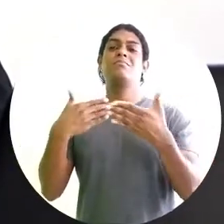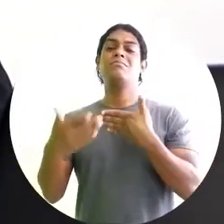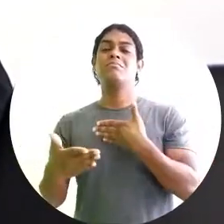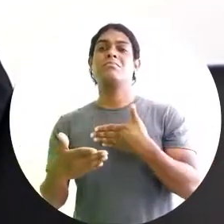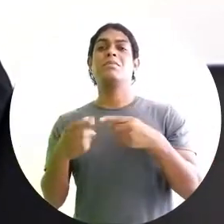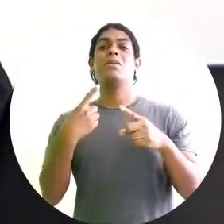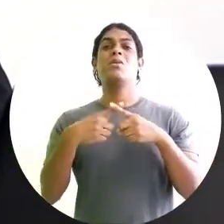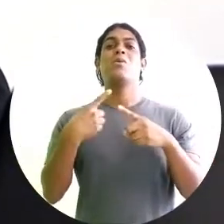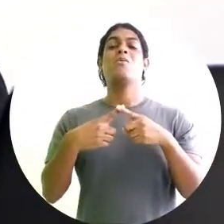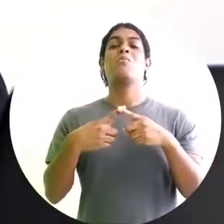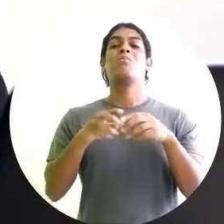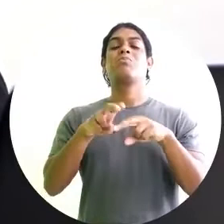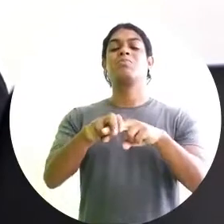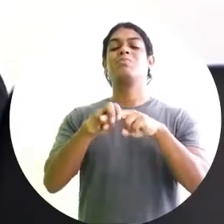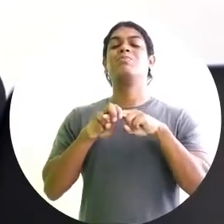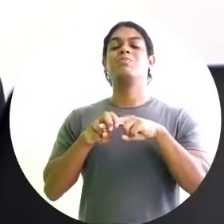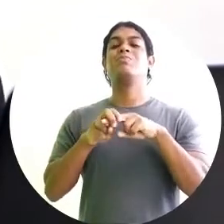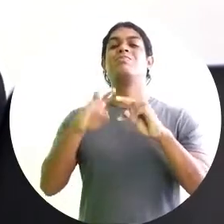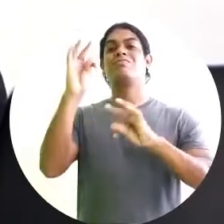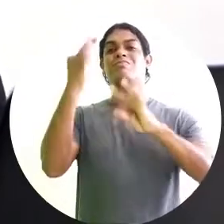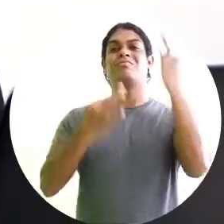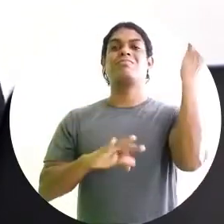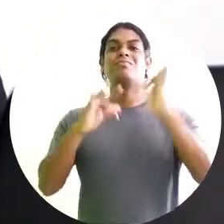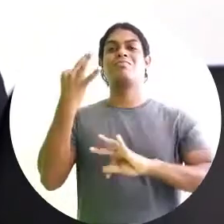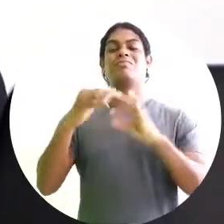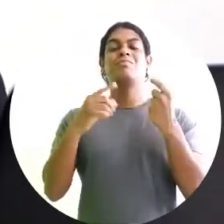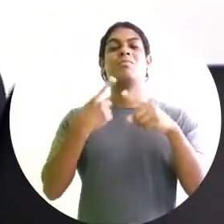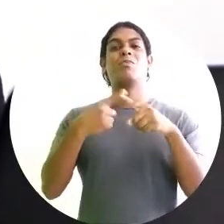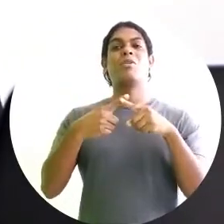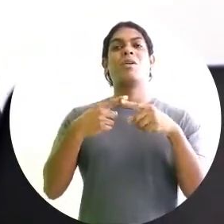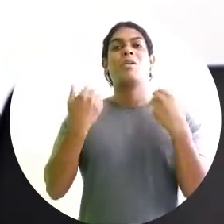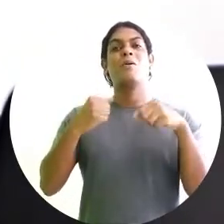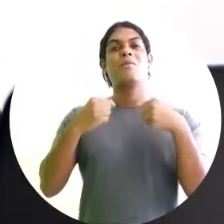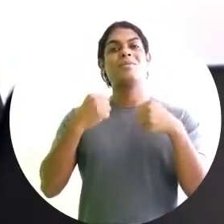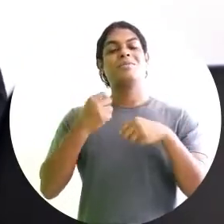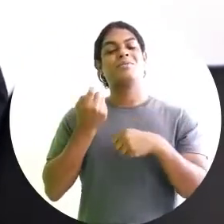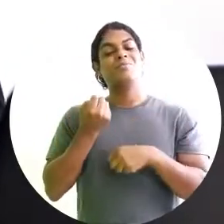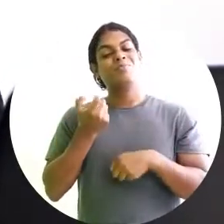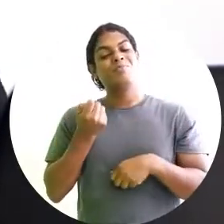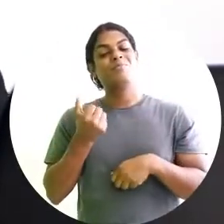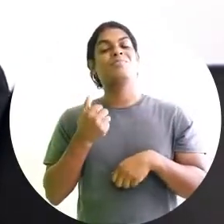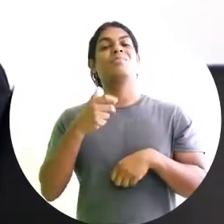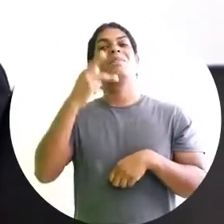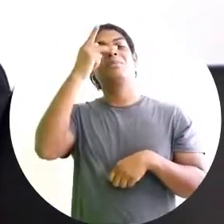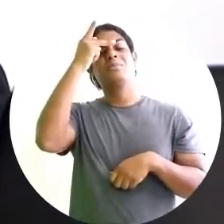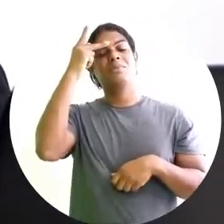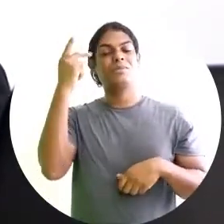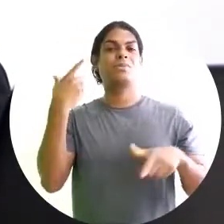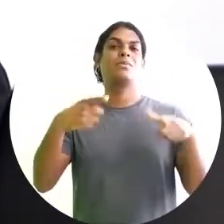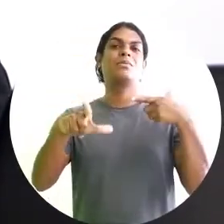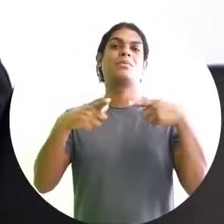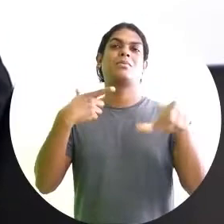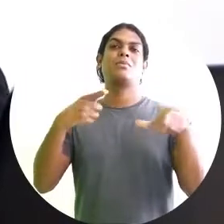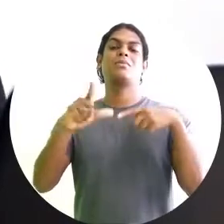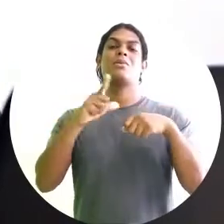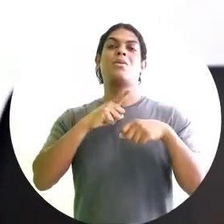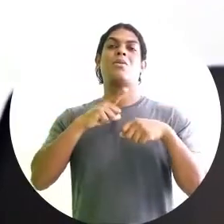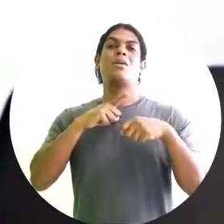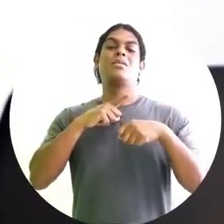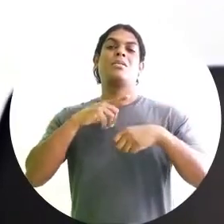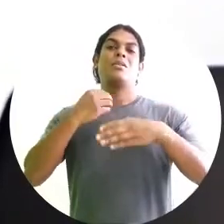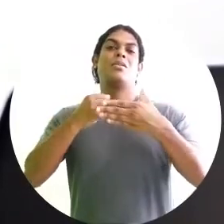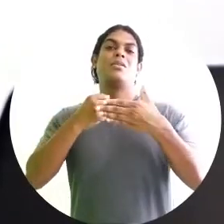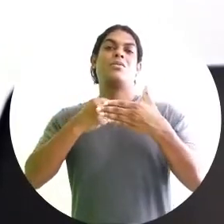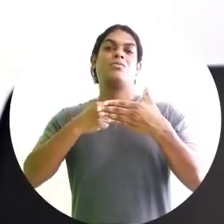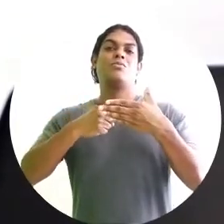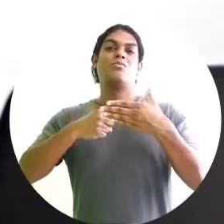tecnologia, à medida que agora necessita-se de pouca pessoa para que tenha um aumento maior da produtividade. E com custo